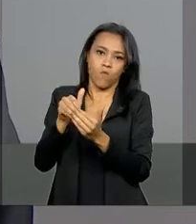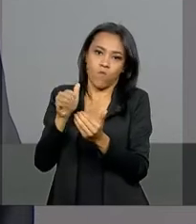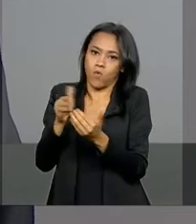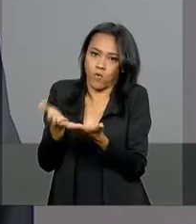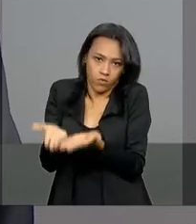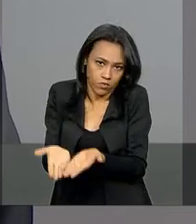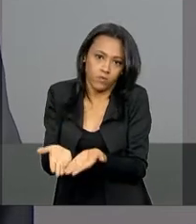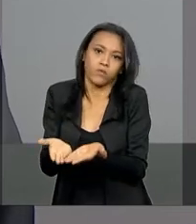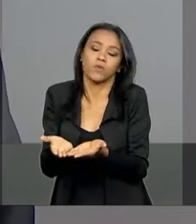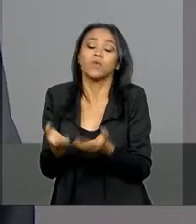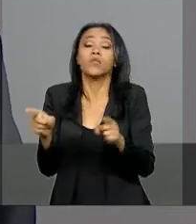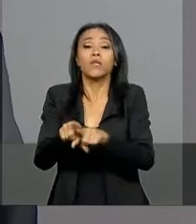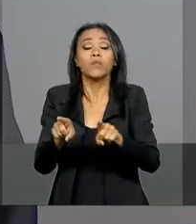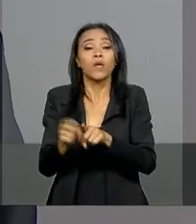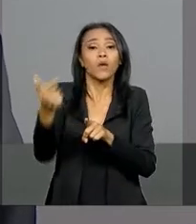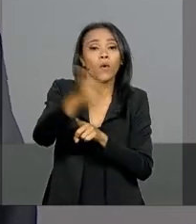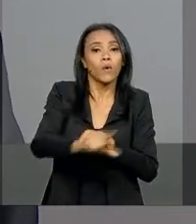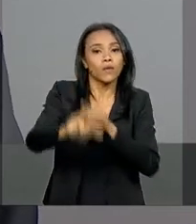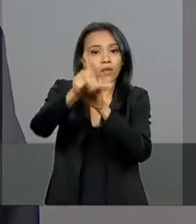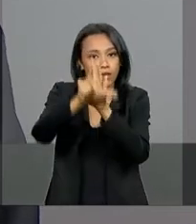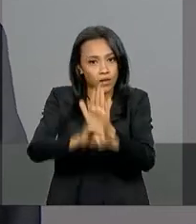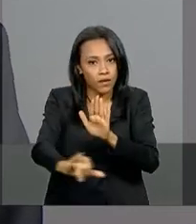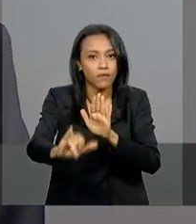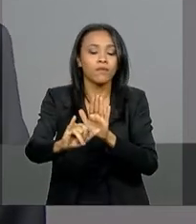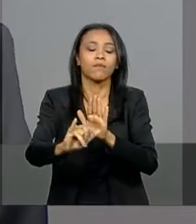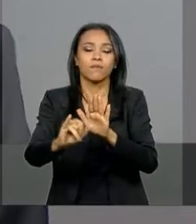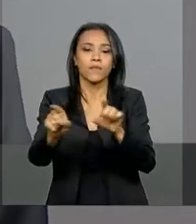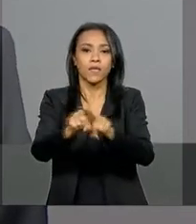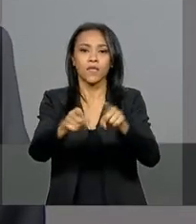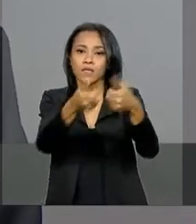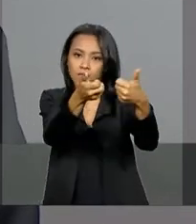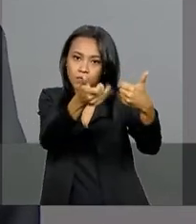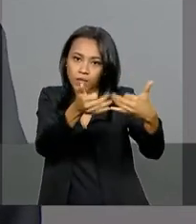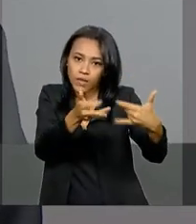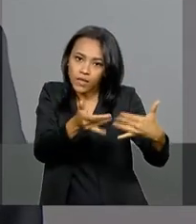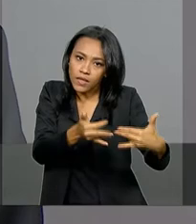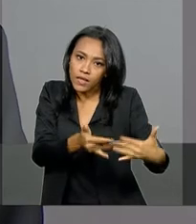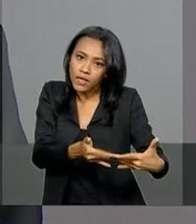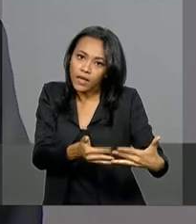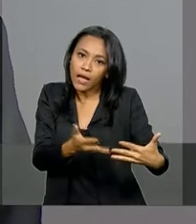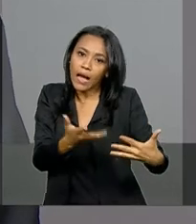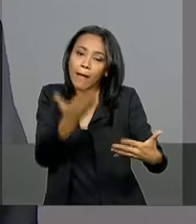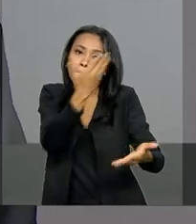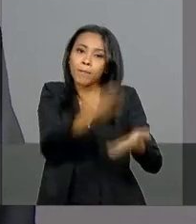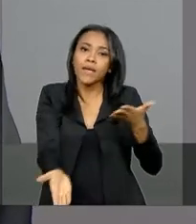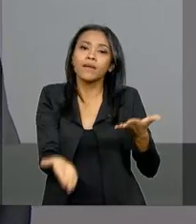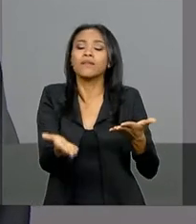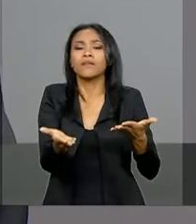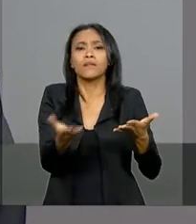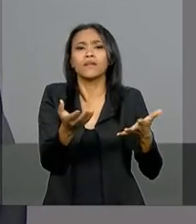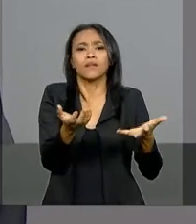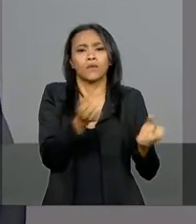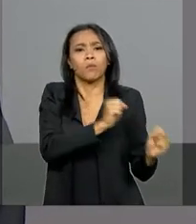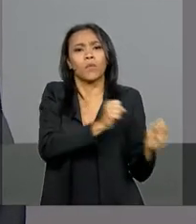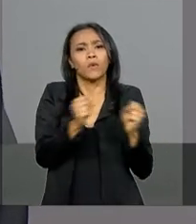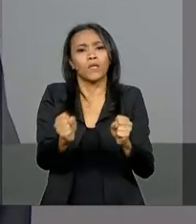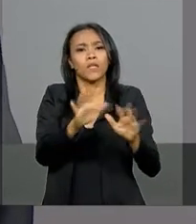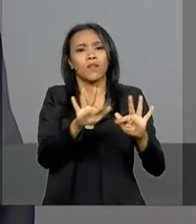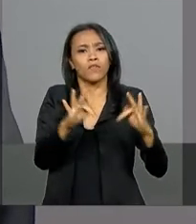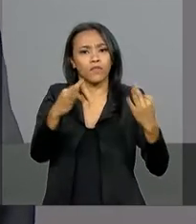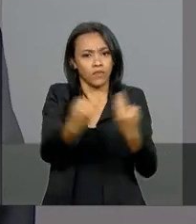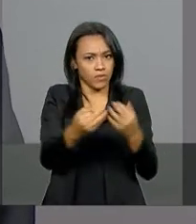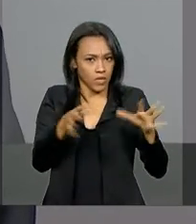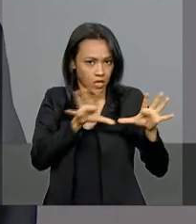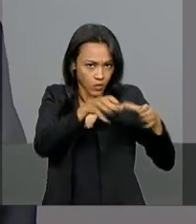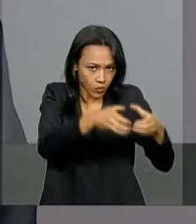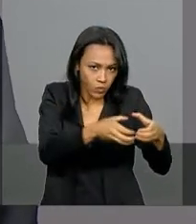como também no da lei que trata das hipóteses b hipóteses para a perda do poder familiar o congresso nacional dá mostras de